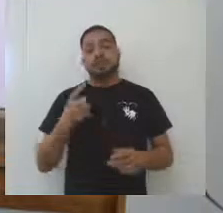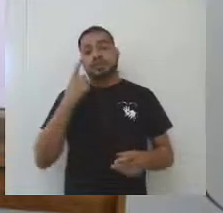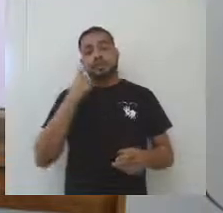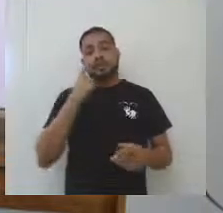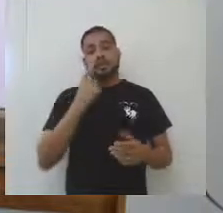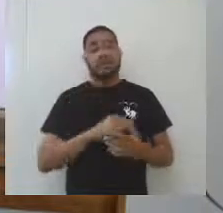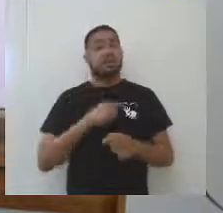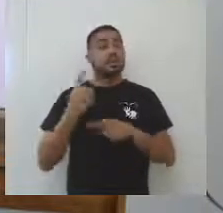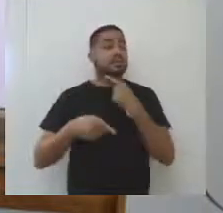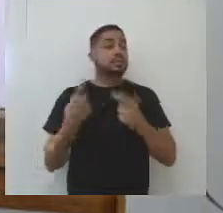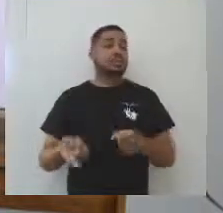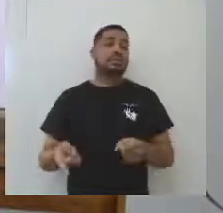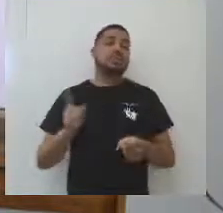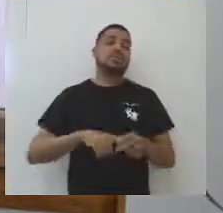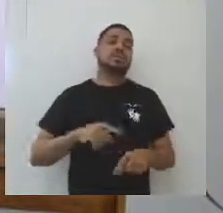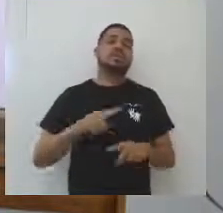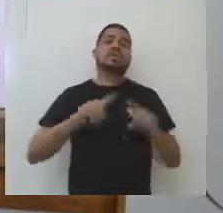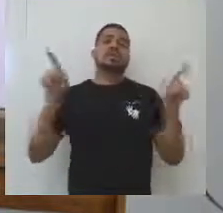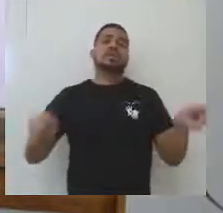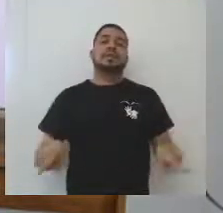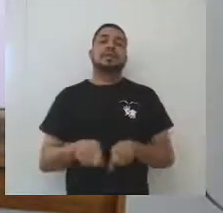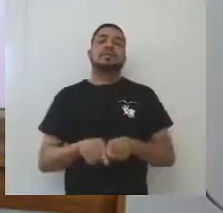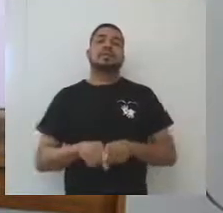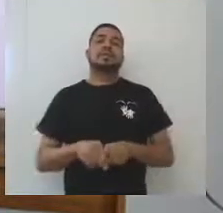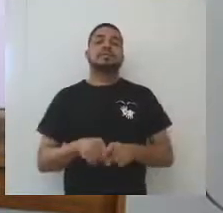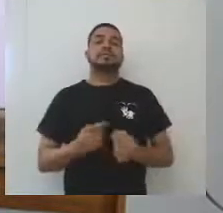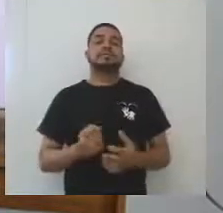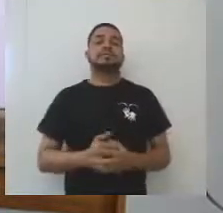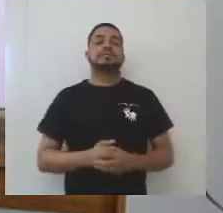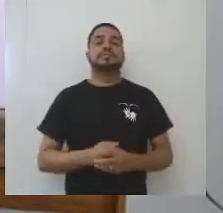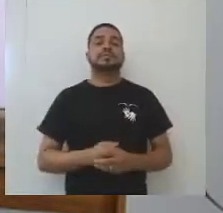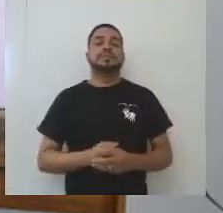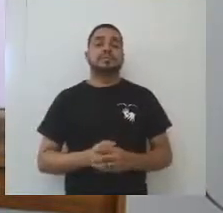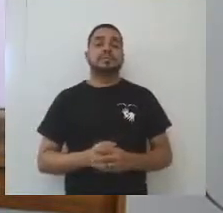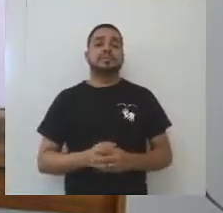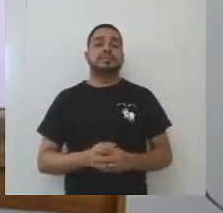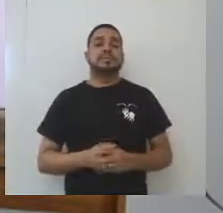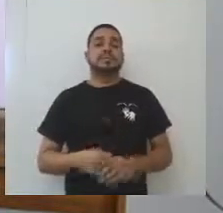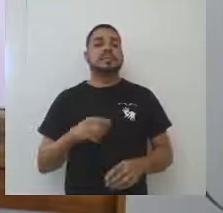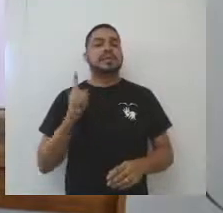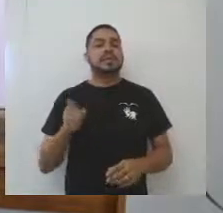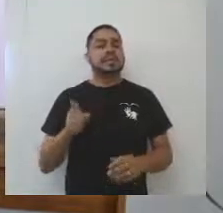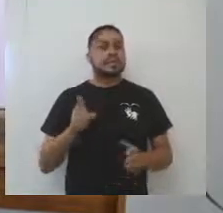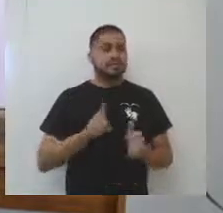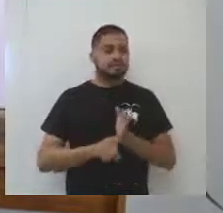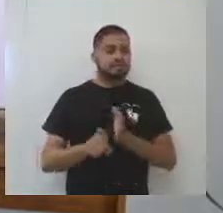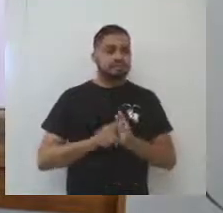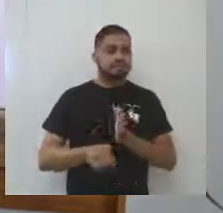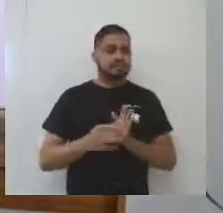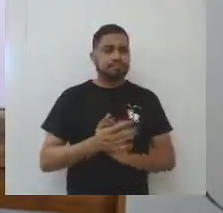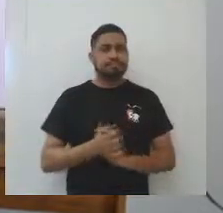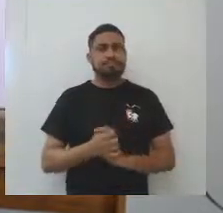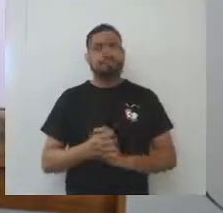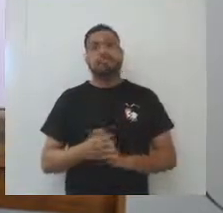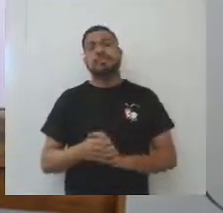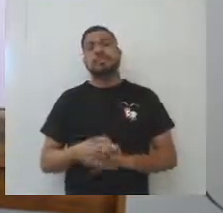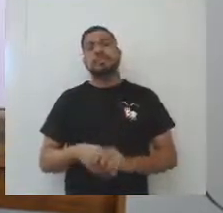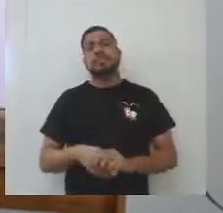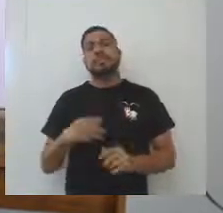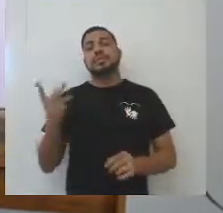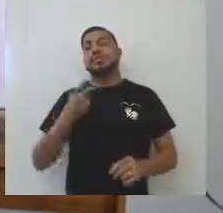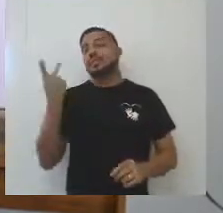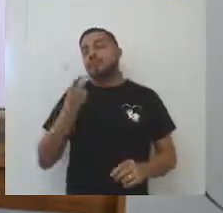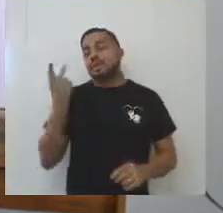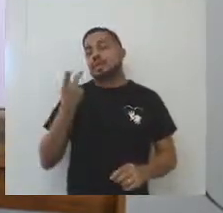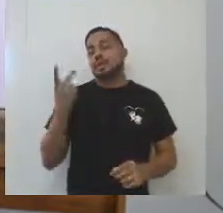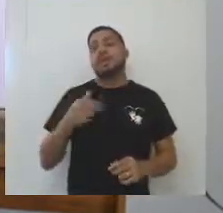acontecer. Depois a gente volta para a tela. Vamos olhar para o quadro. Presta atenção. Essa questãozinha, essa questãozinha tá falando